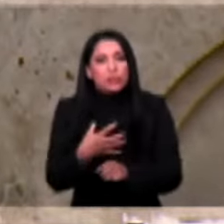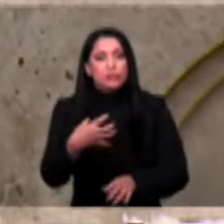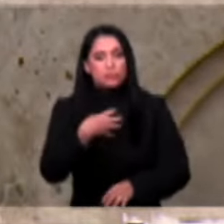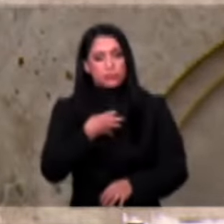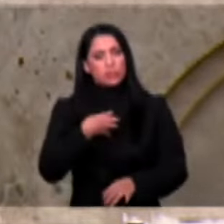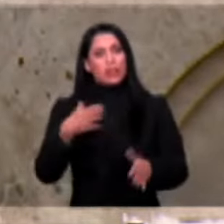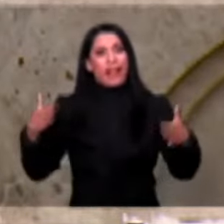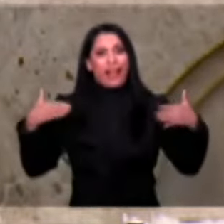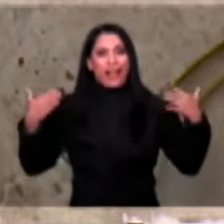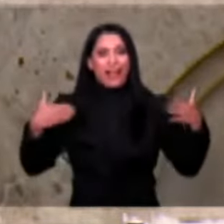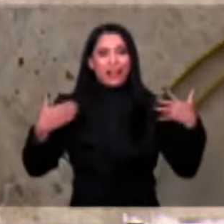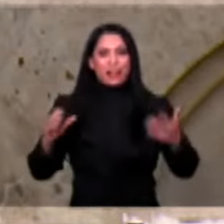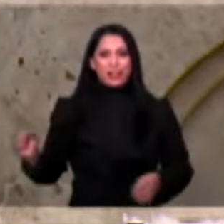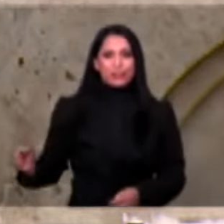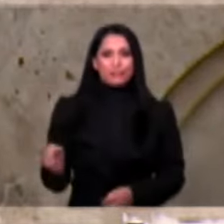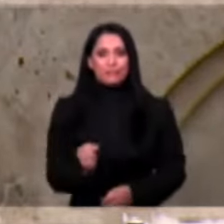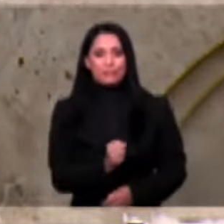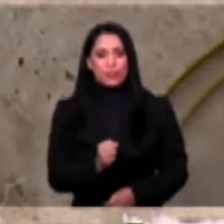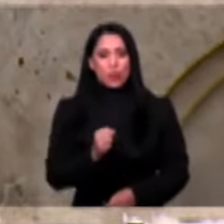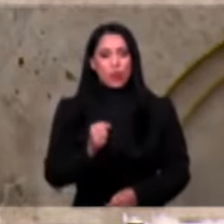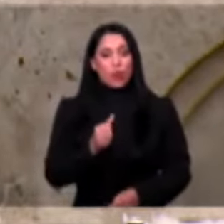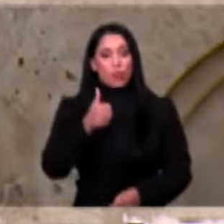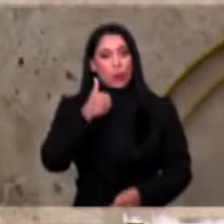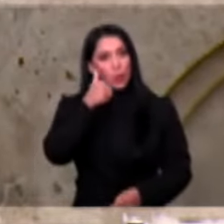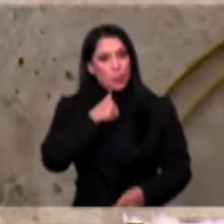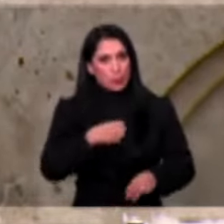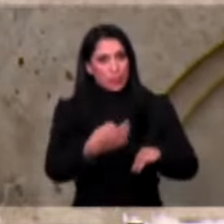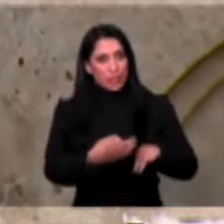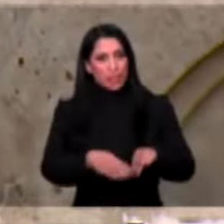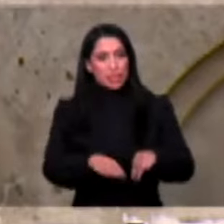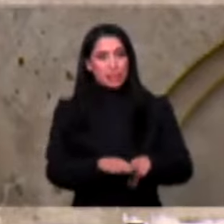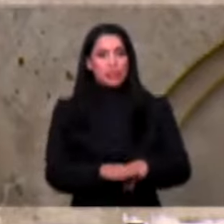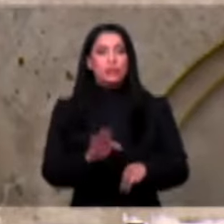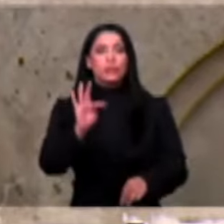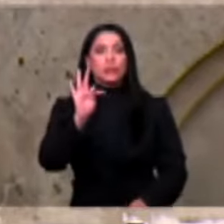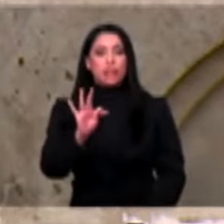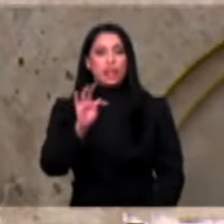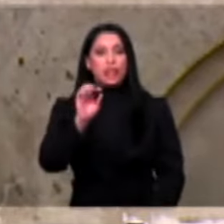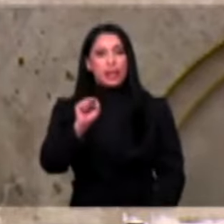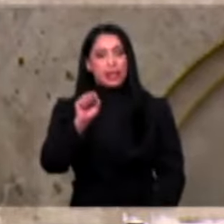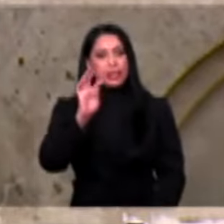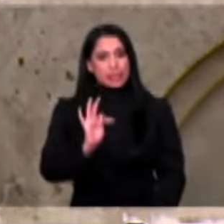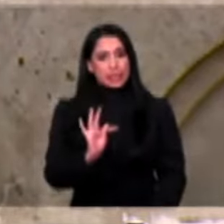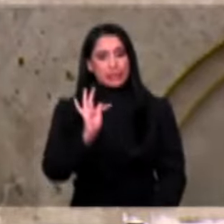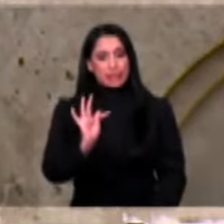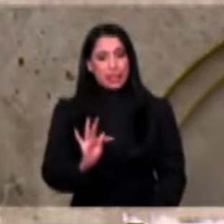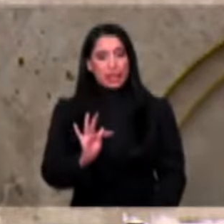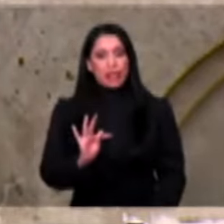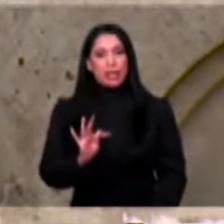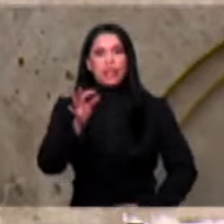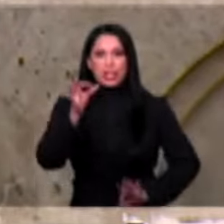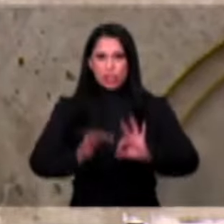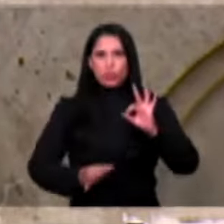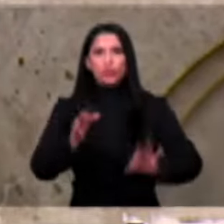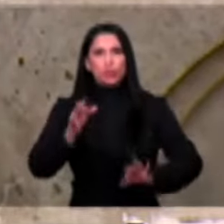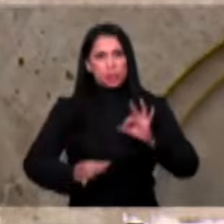integrar, como ministra, o Tribunal Superior do Trabalho, que é o Tribunal da Justiça